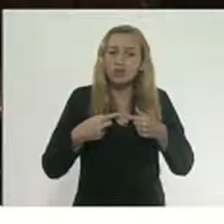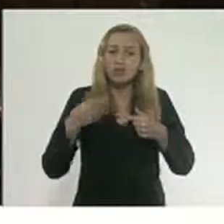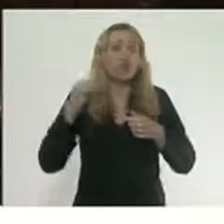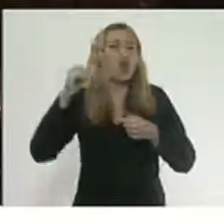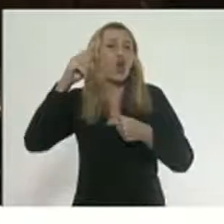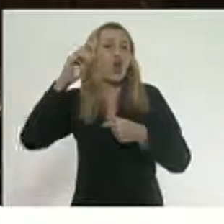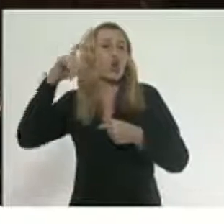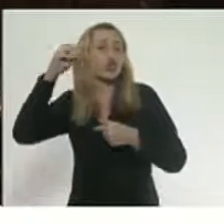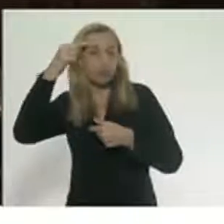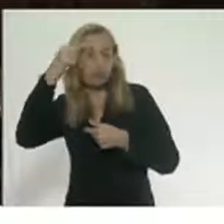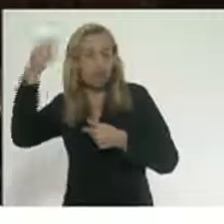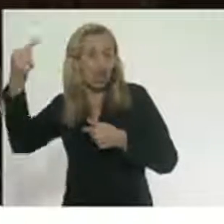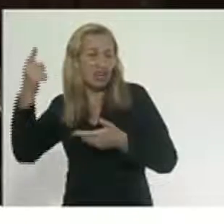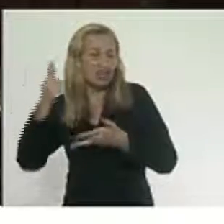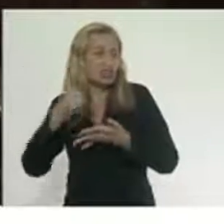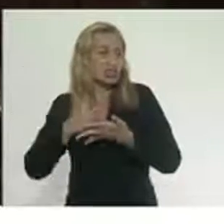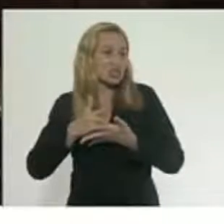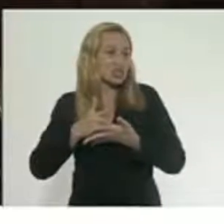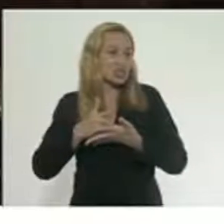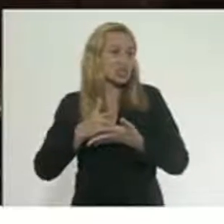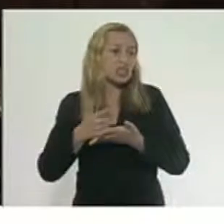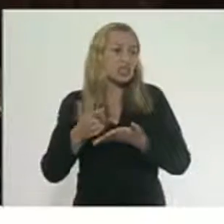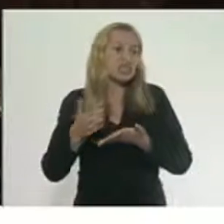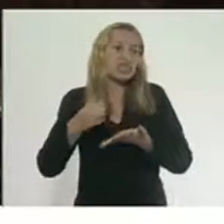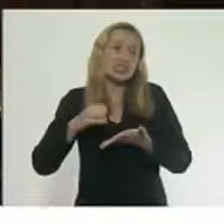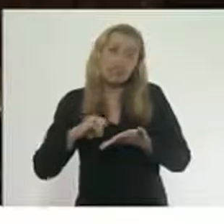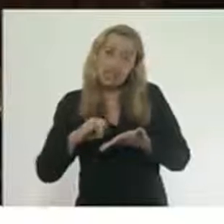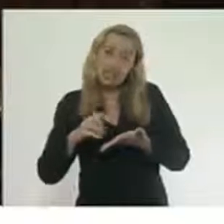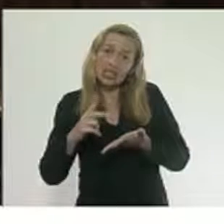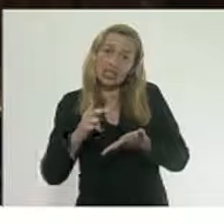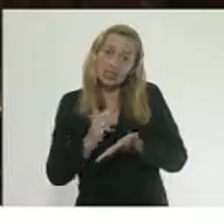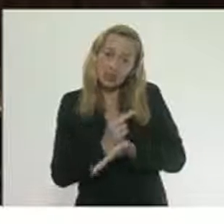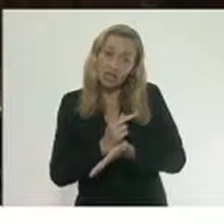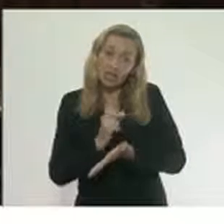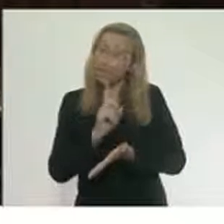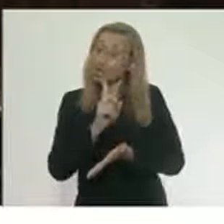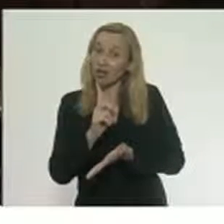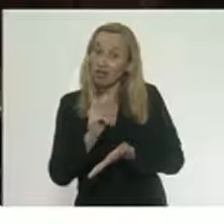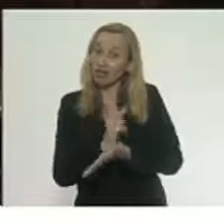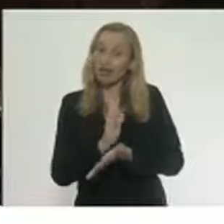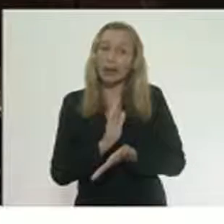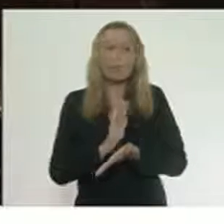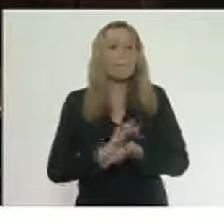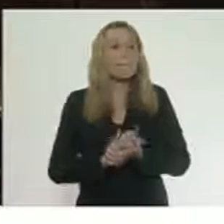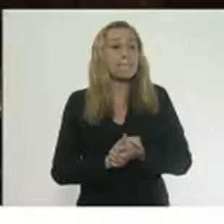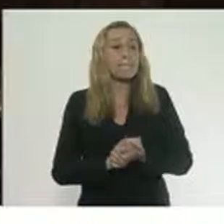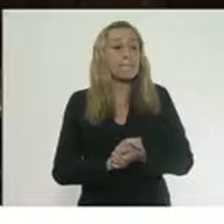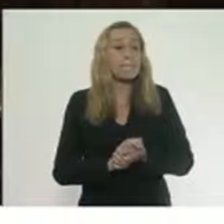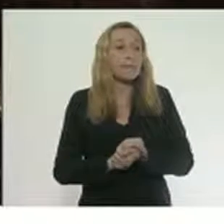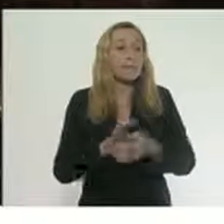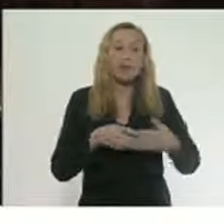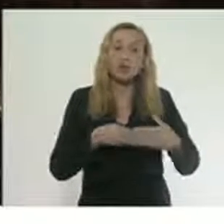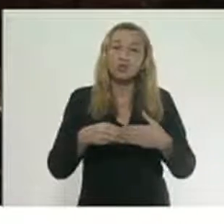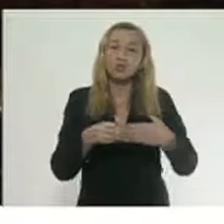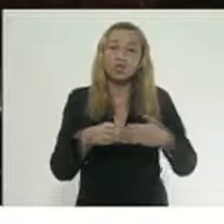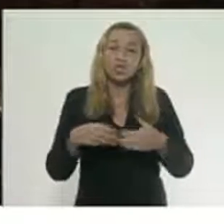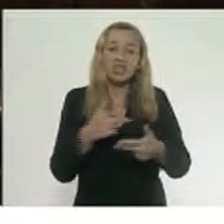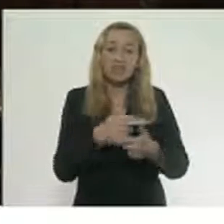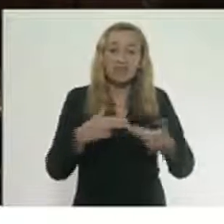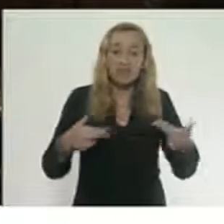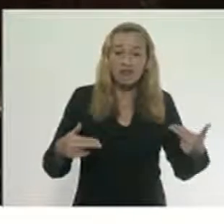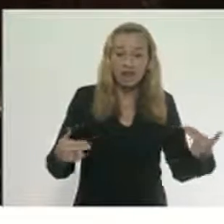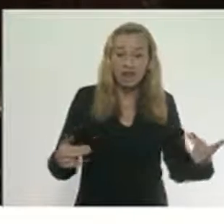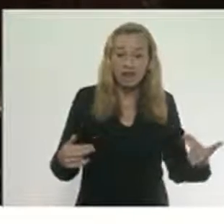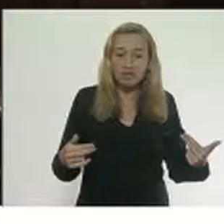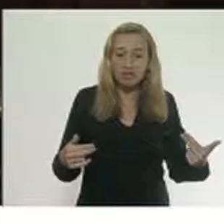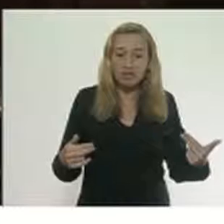ideológico que pretende, se isso prevalecer, e não prevalecerá, nos reconduzir, em vários aspectos, à